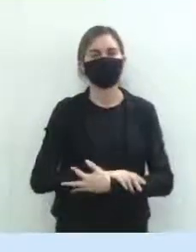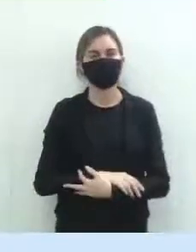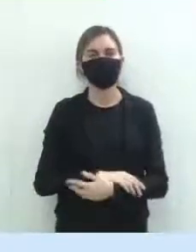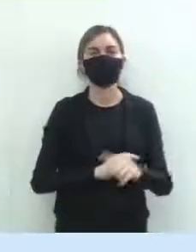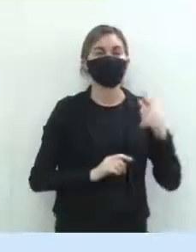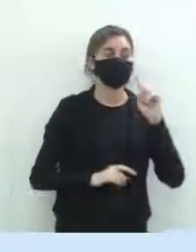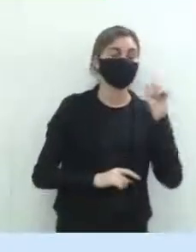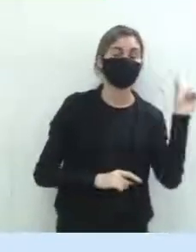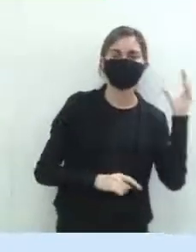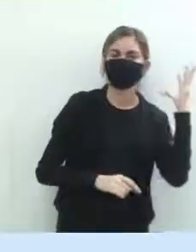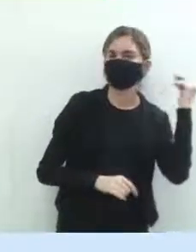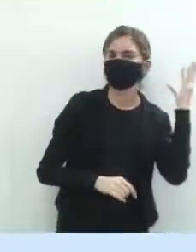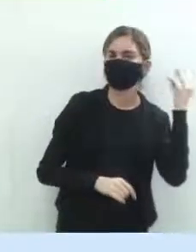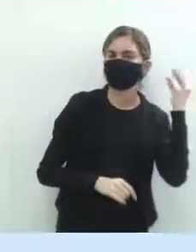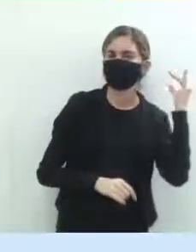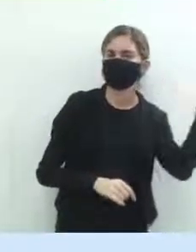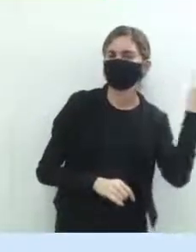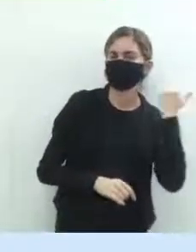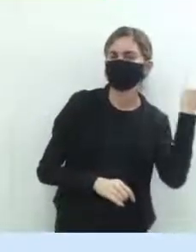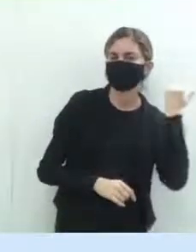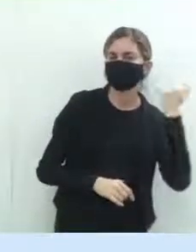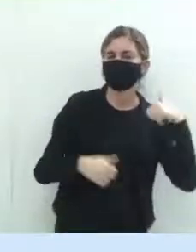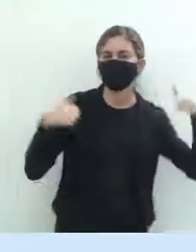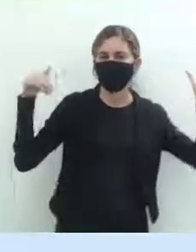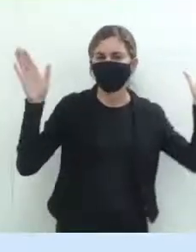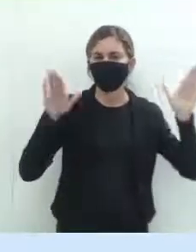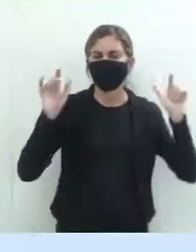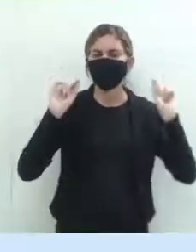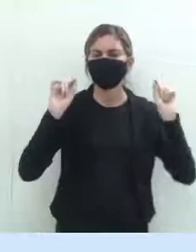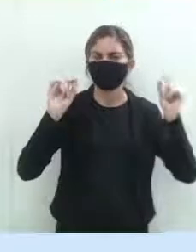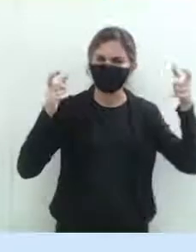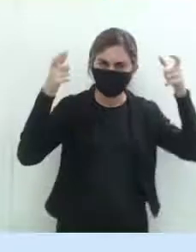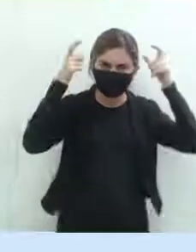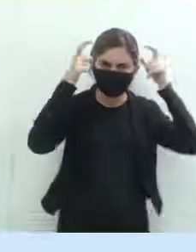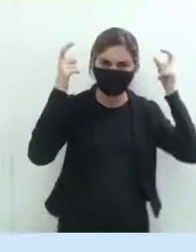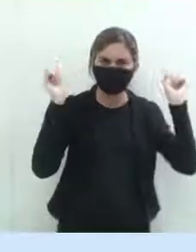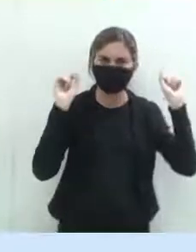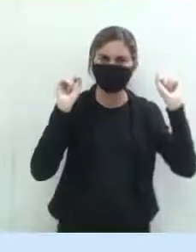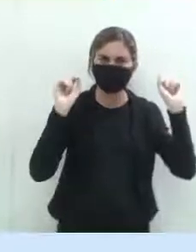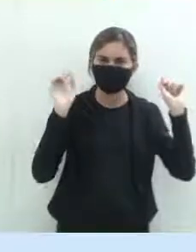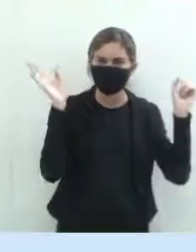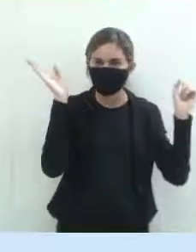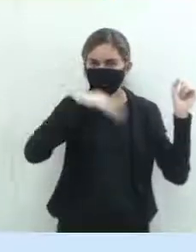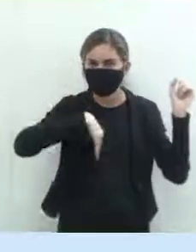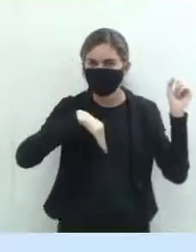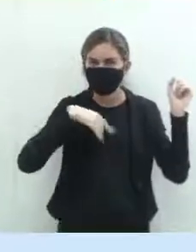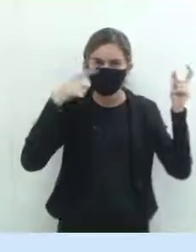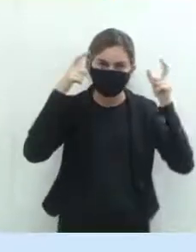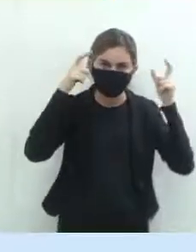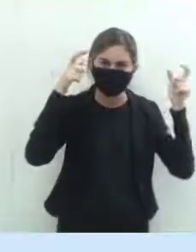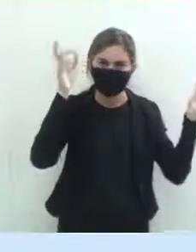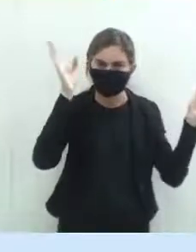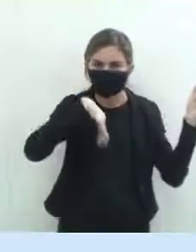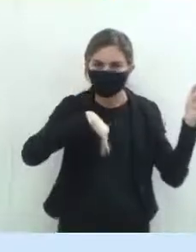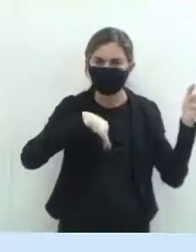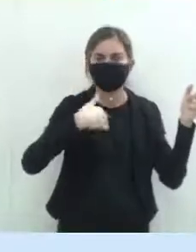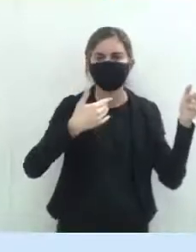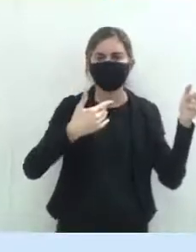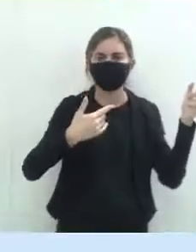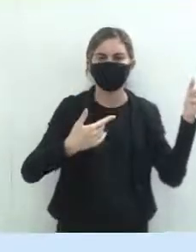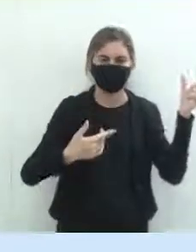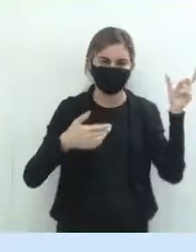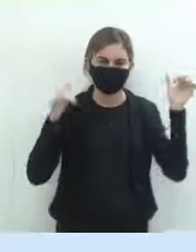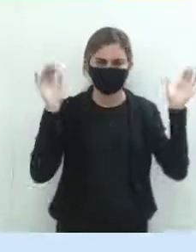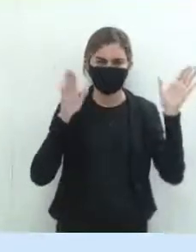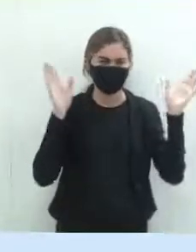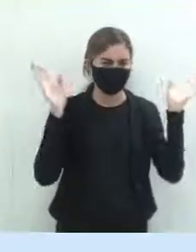E do outro lado, de repente, apareceu um anjo caracterizado como sendo do mal, né? Apareceu assim, do lado dele